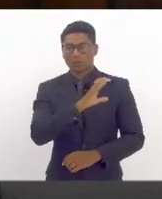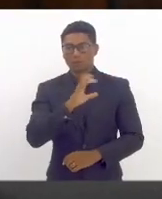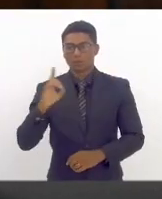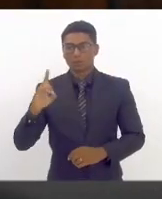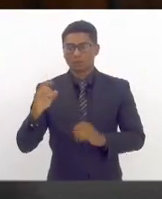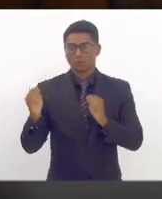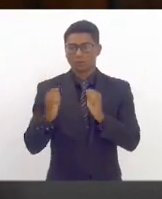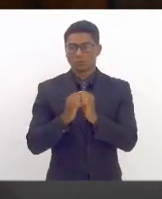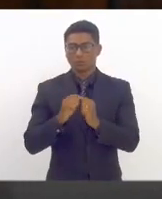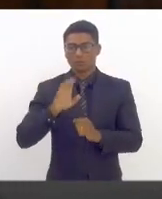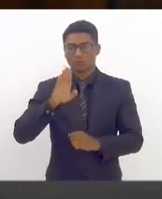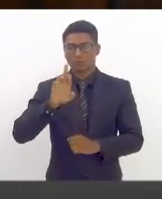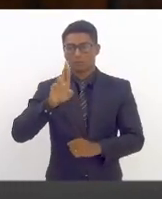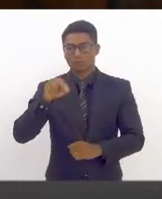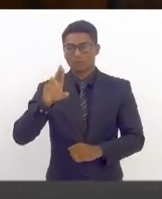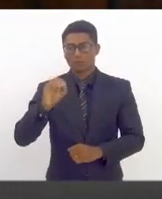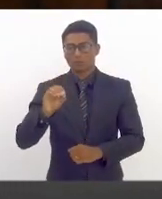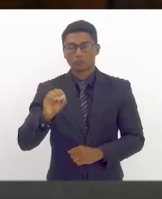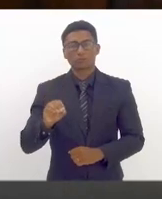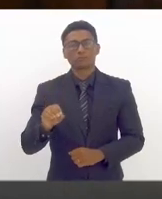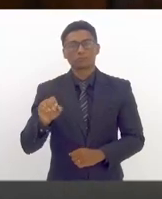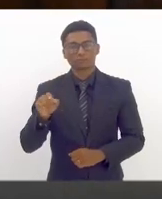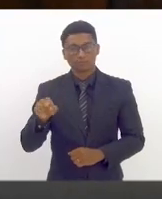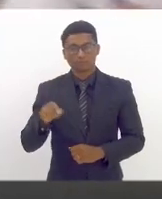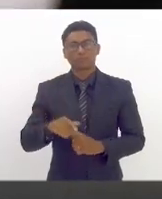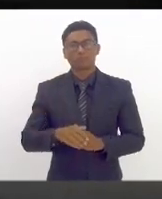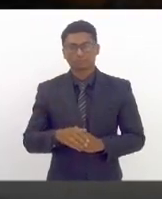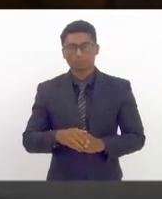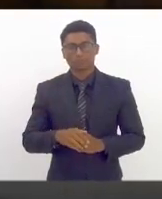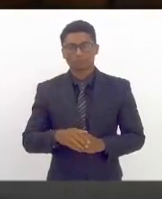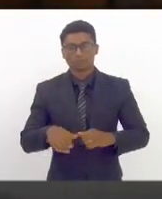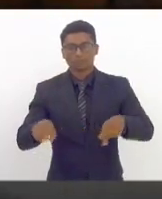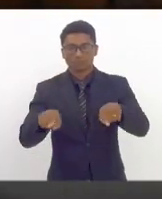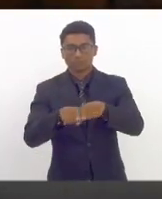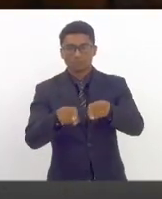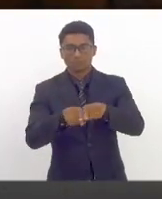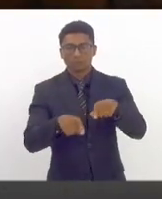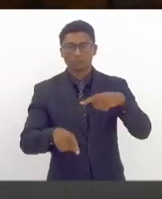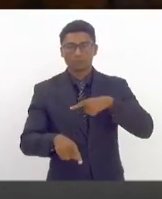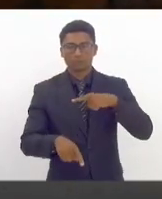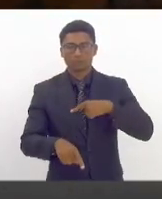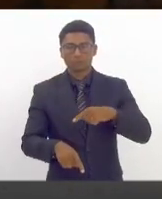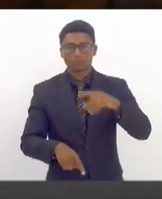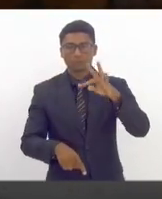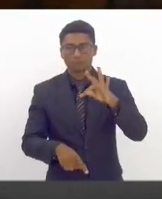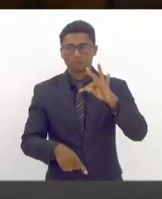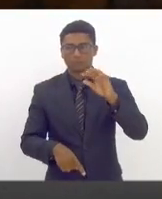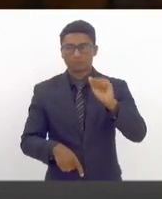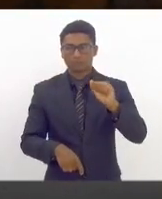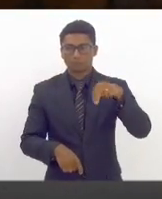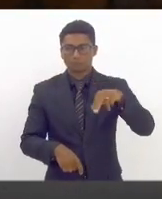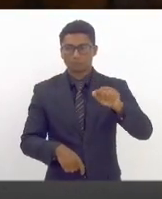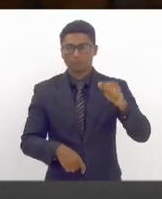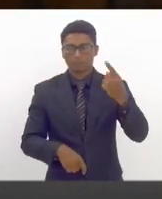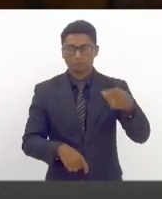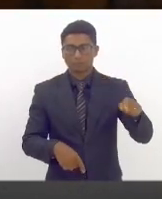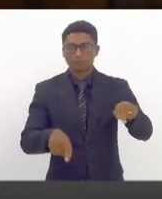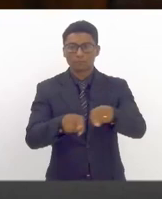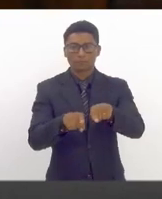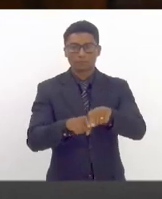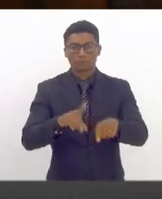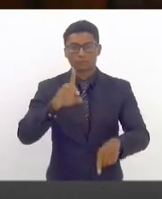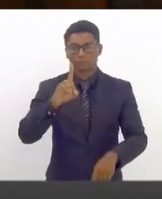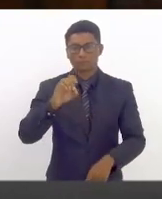Bruno Borja que vai estar recebendo aqui o nome do abaque temos aqui também o tá vocês e o Douglas Marcos São